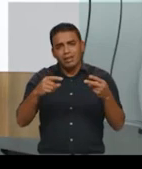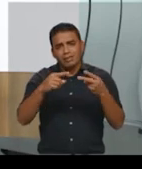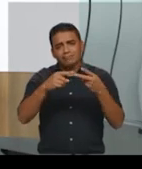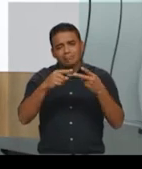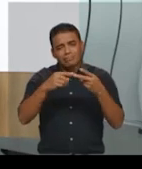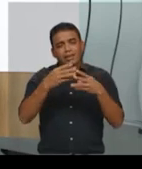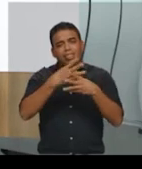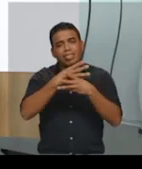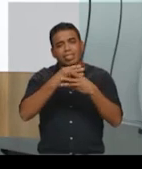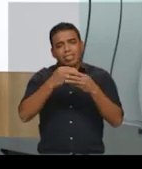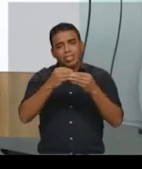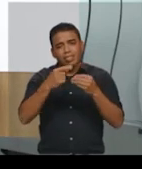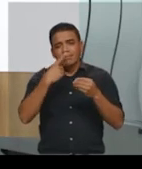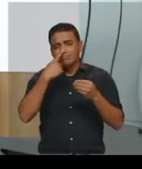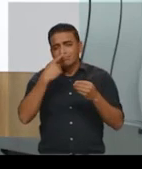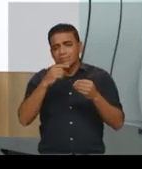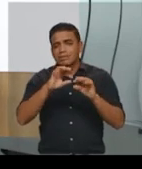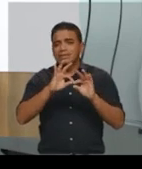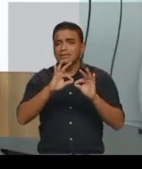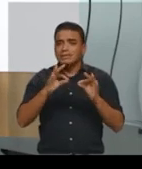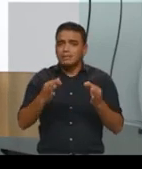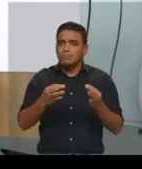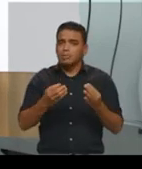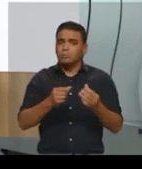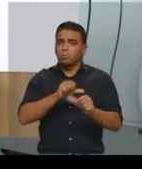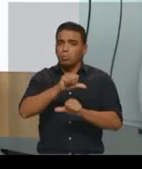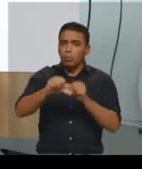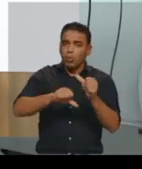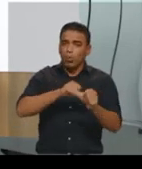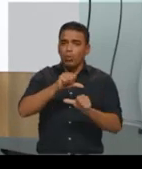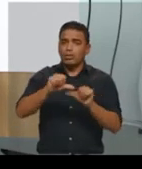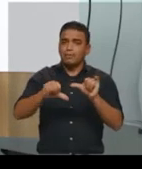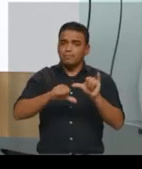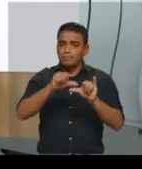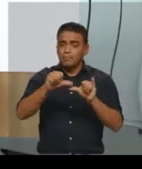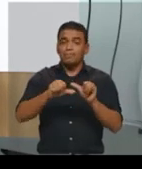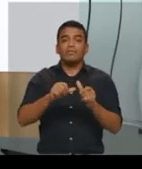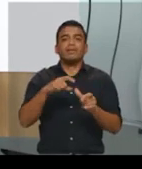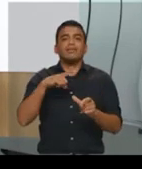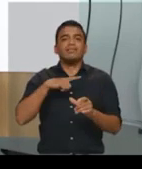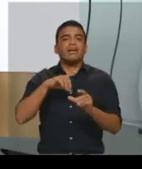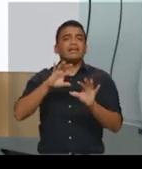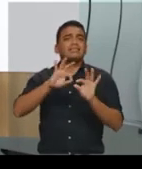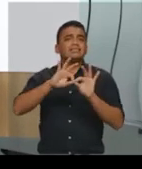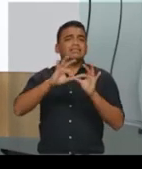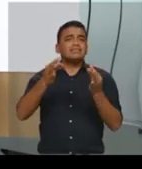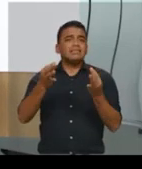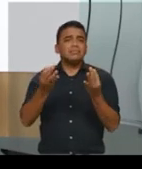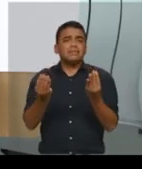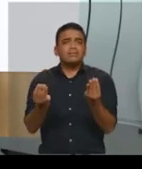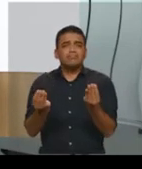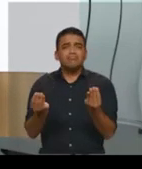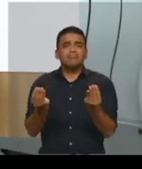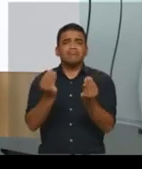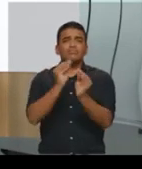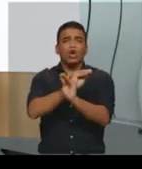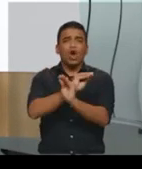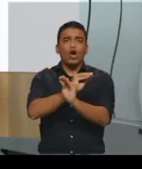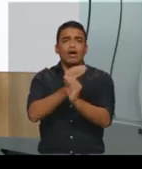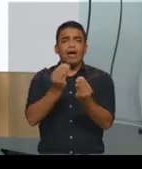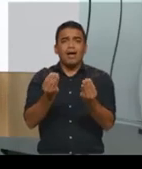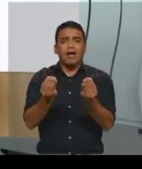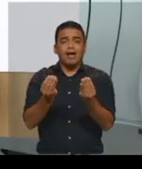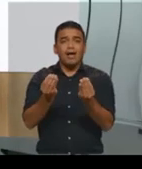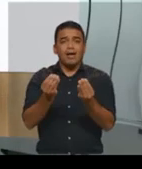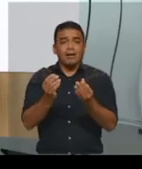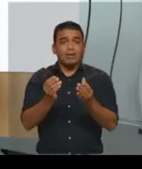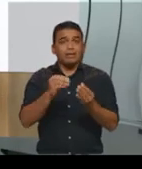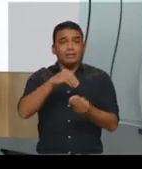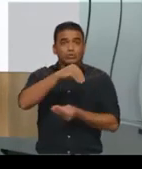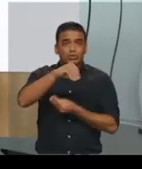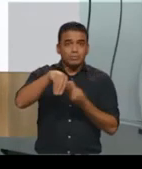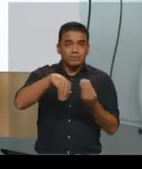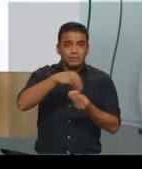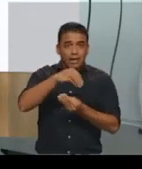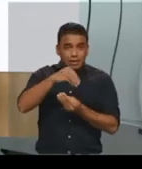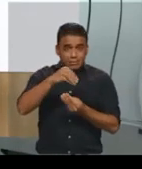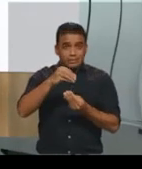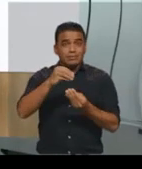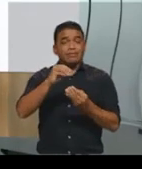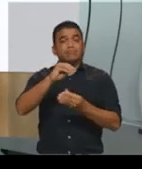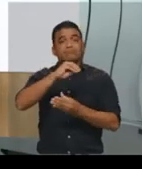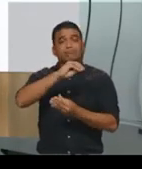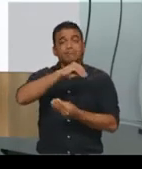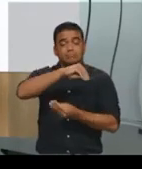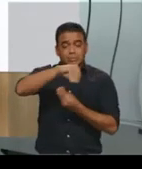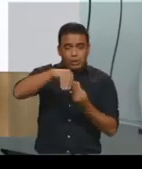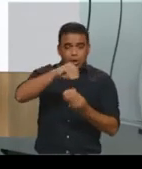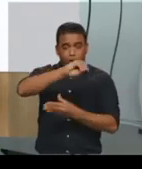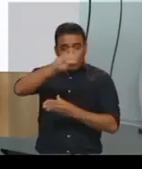decompõe em outras mais simples. Eu tenho a reação de simples troca, quando eu tenho uma reação entre uma substância composta